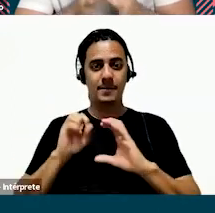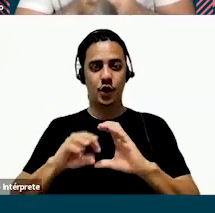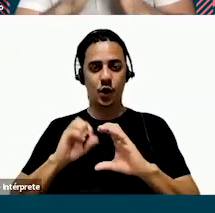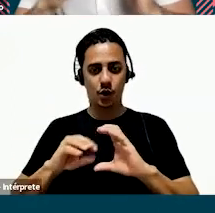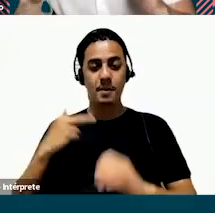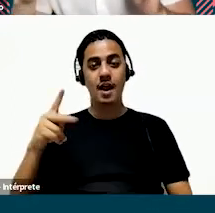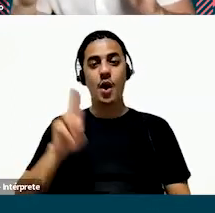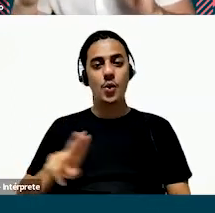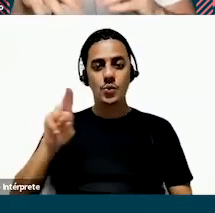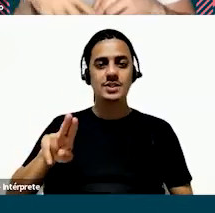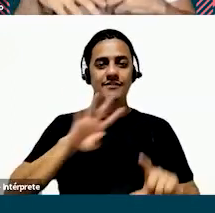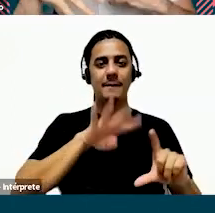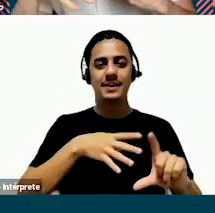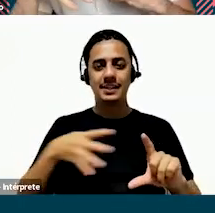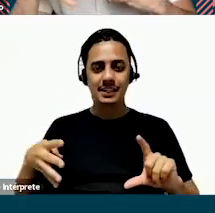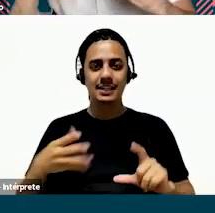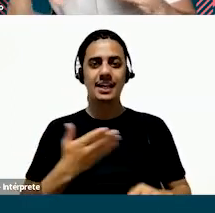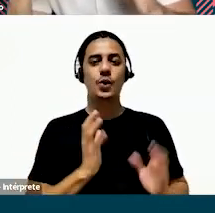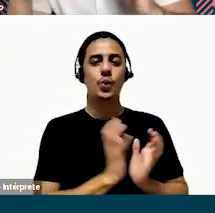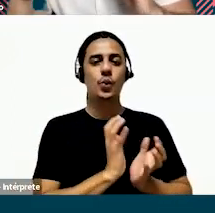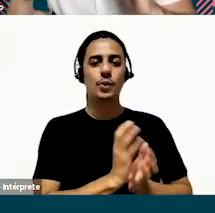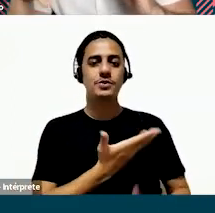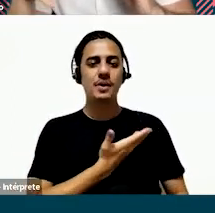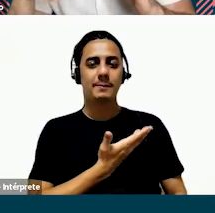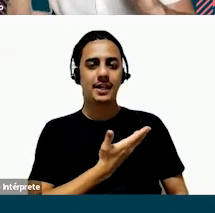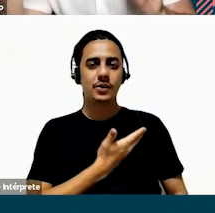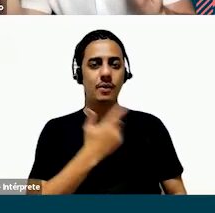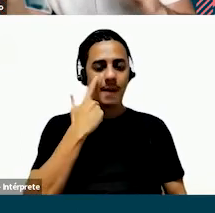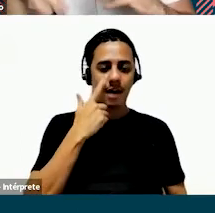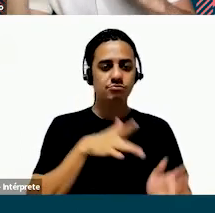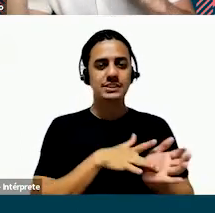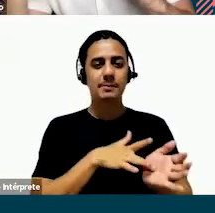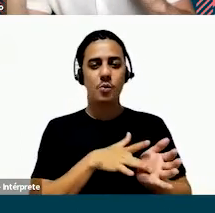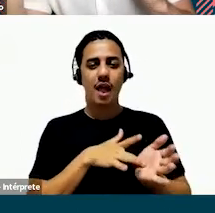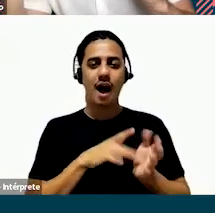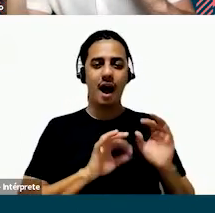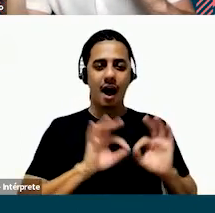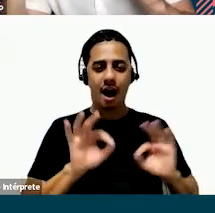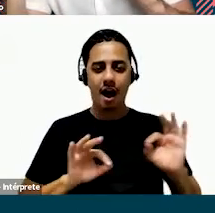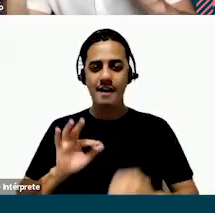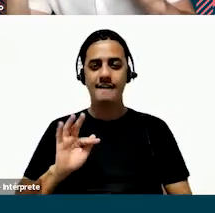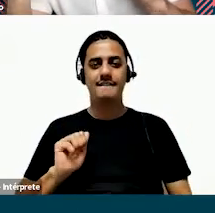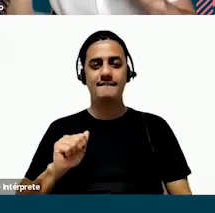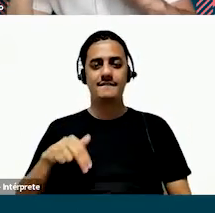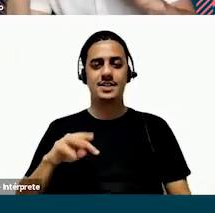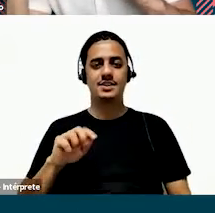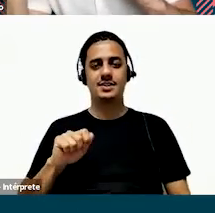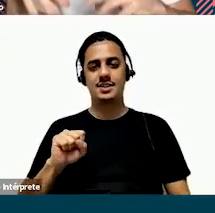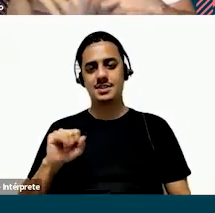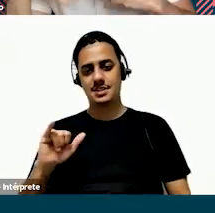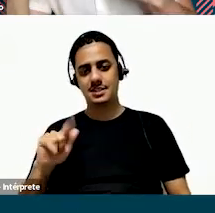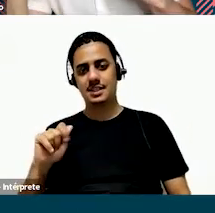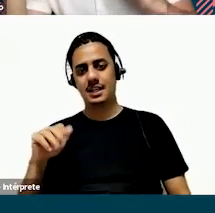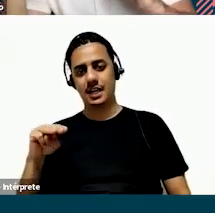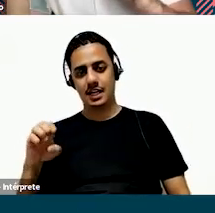Globo utilizavam planilhas com um grupo de amigos para simular um fantasy game. As pessoas iam